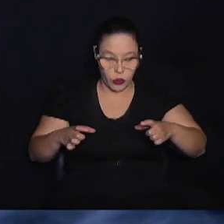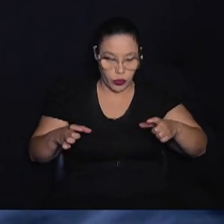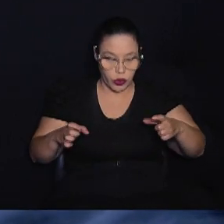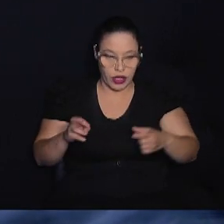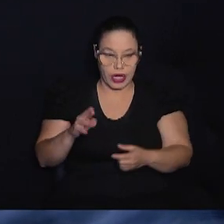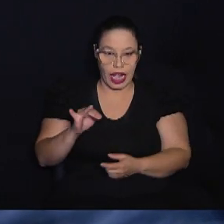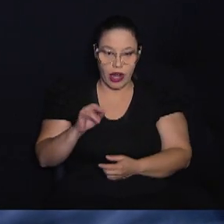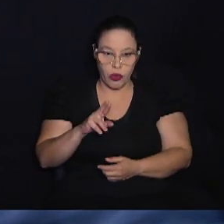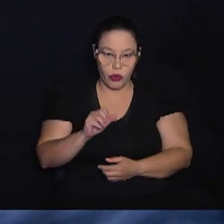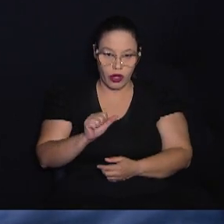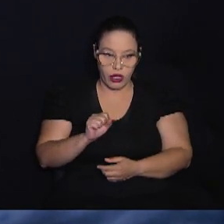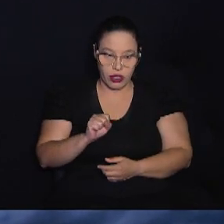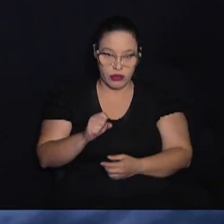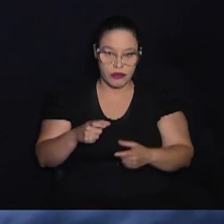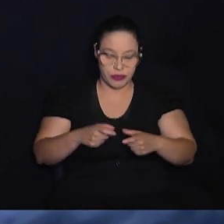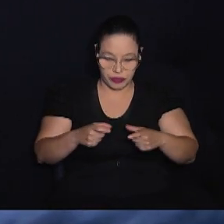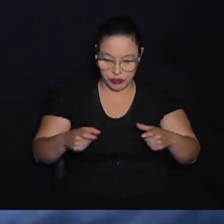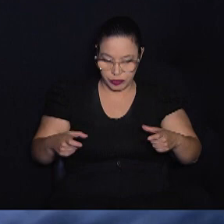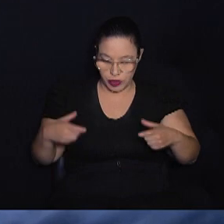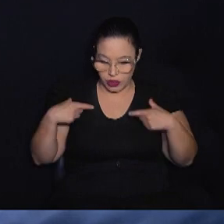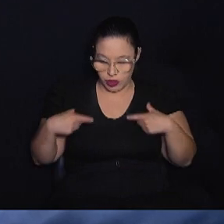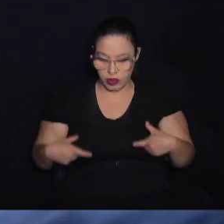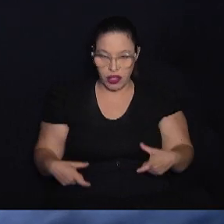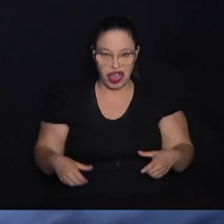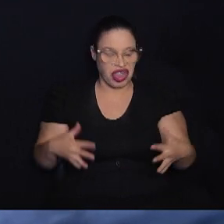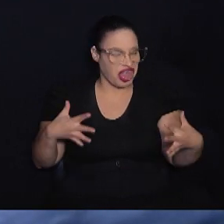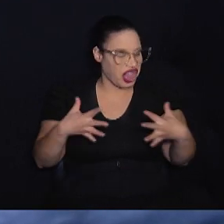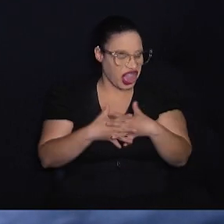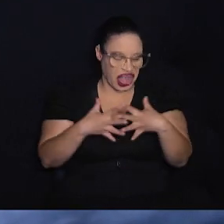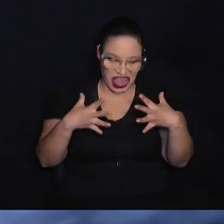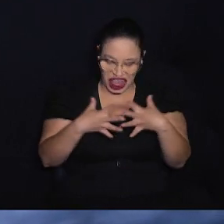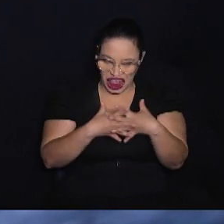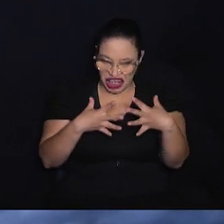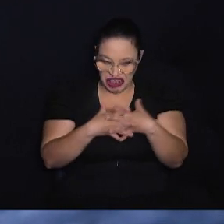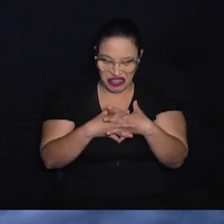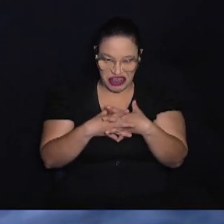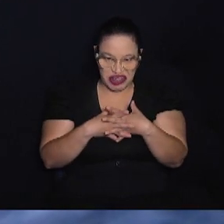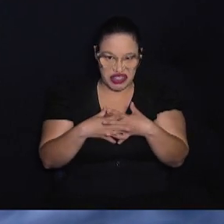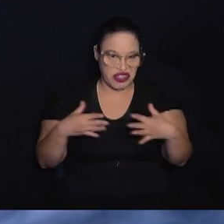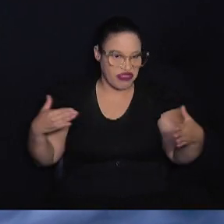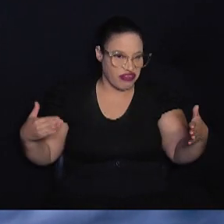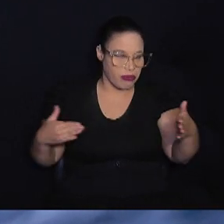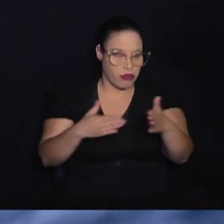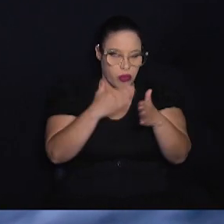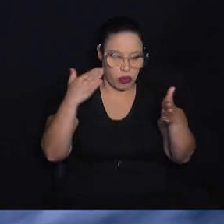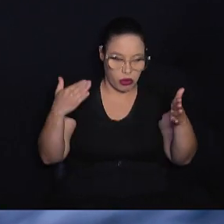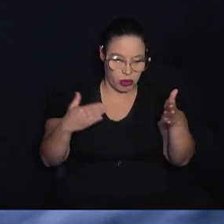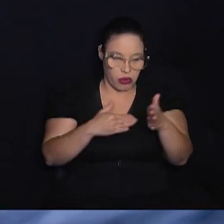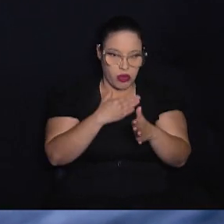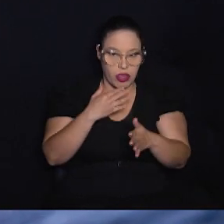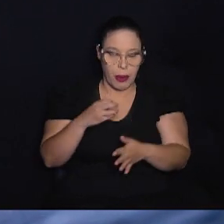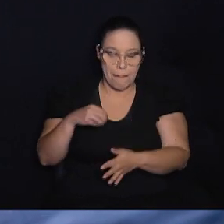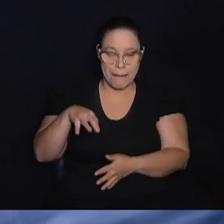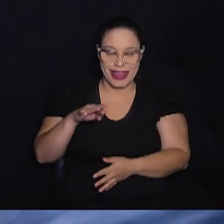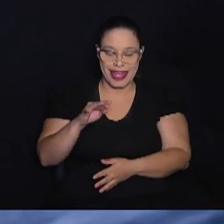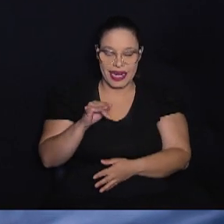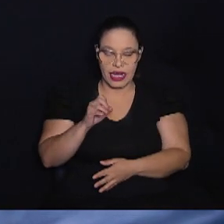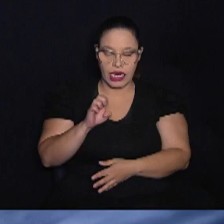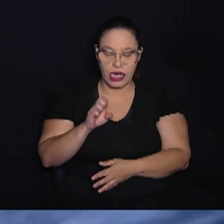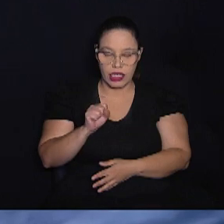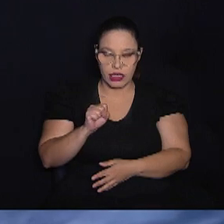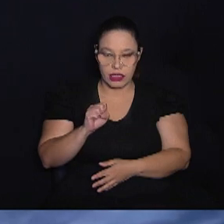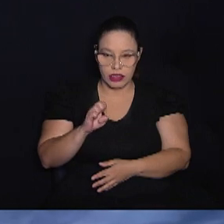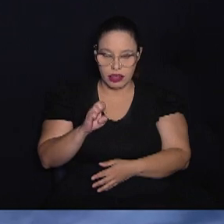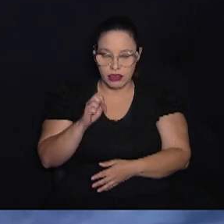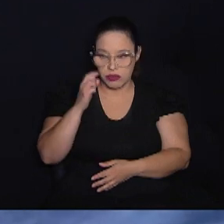células daquela região desordenada, com chance de invadir outros tecidos e causar metástase. No